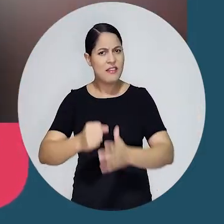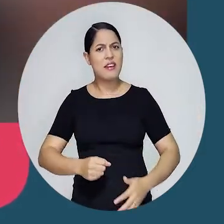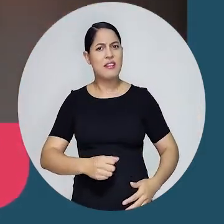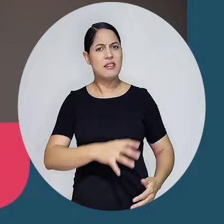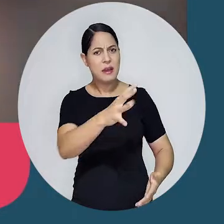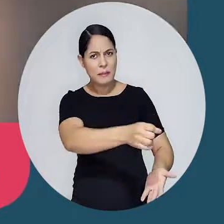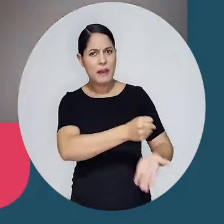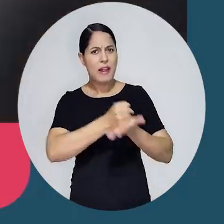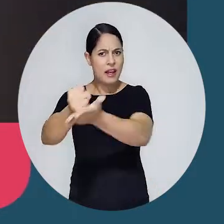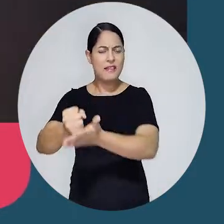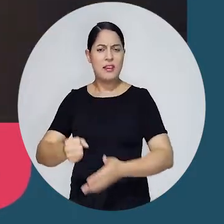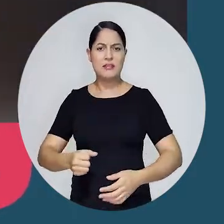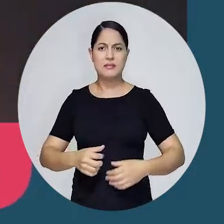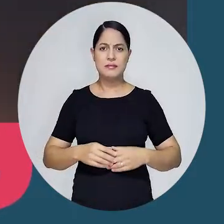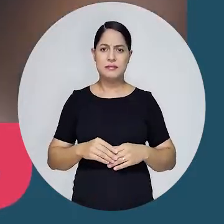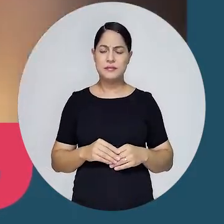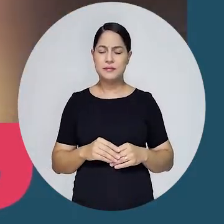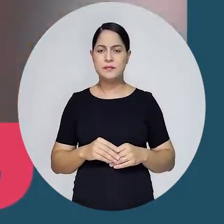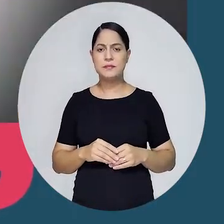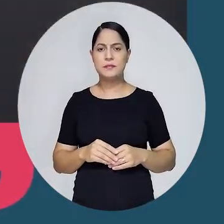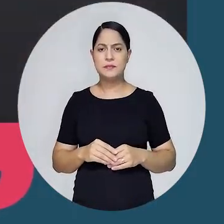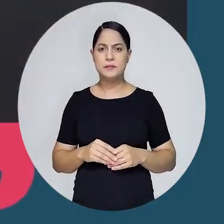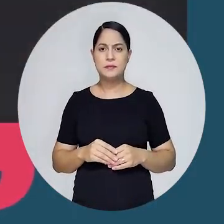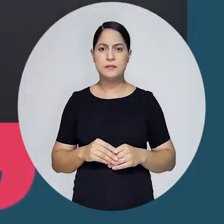para a delegacia.